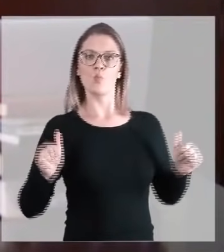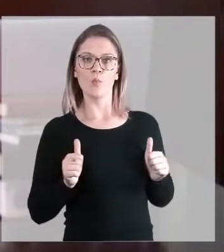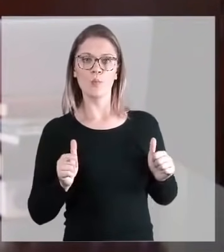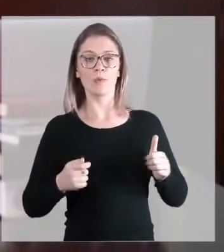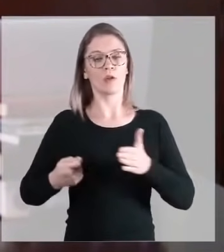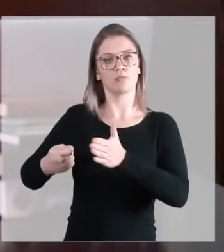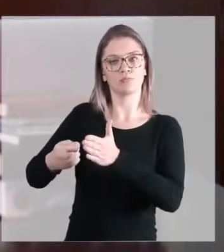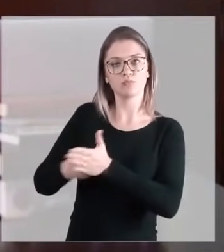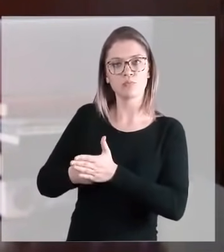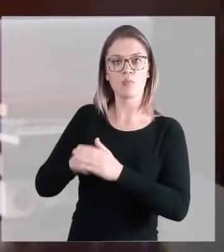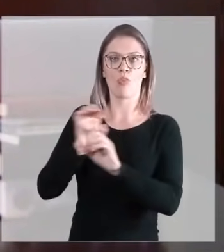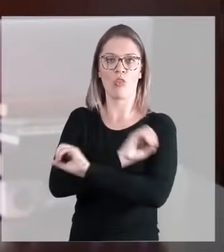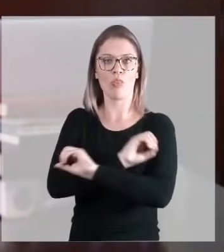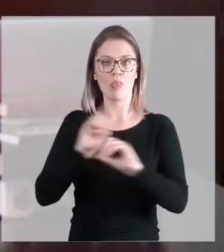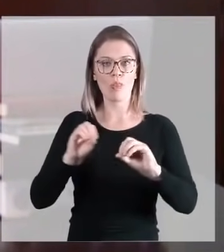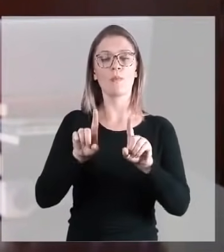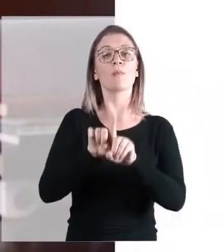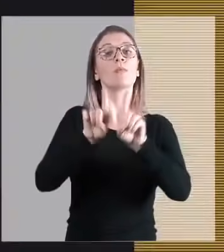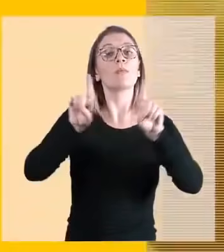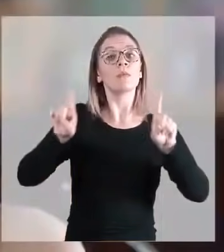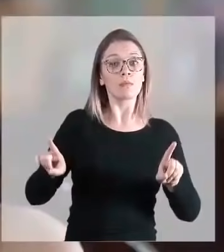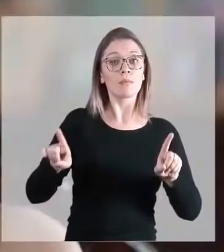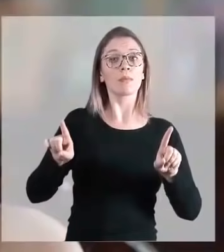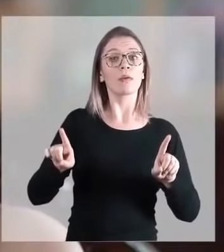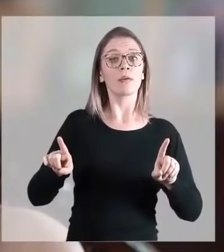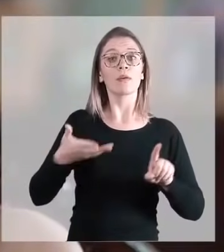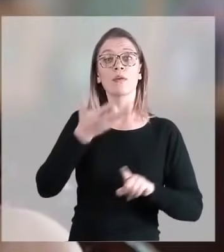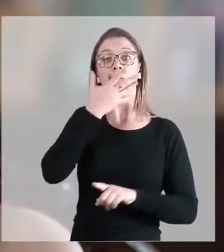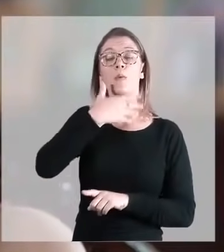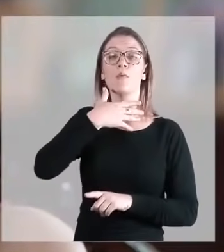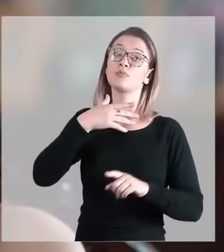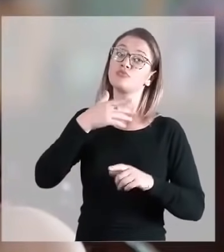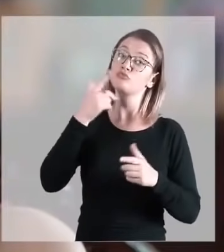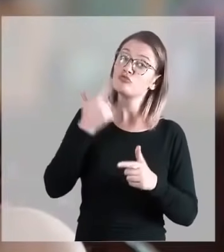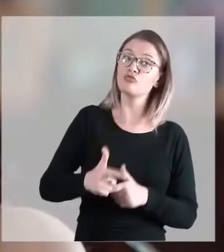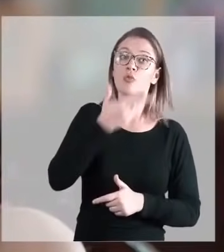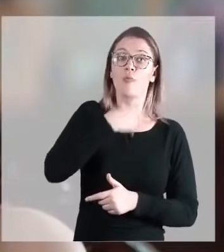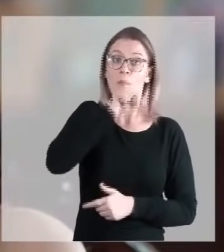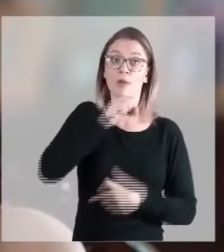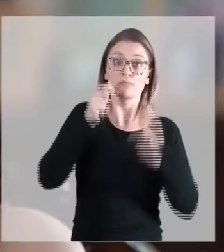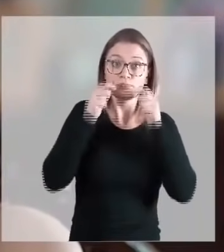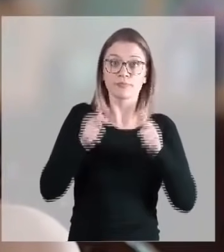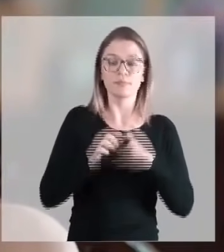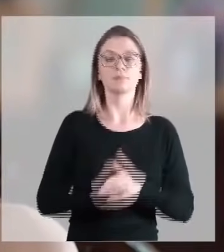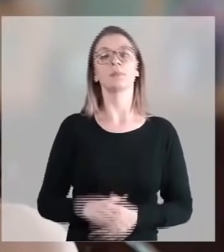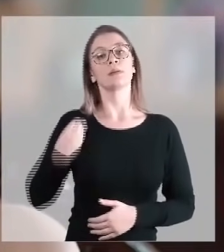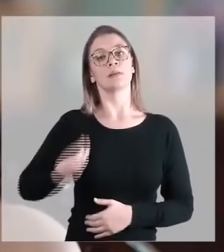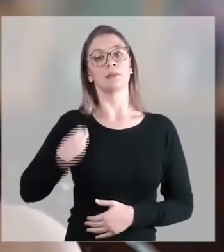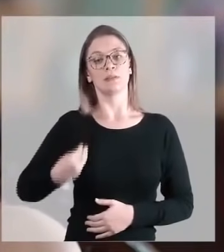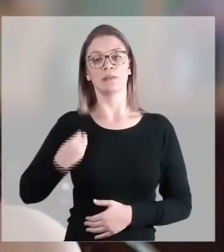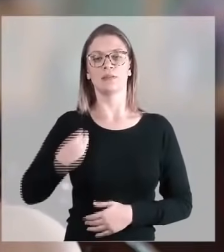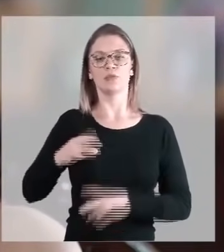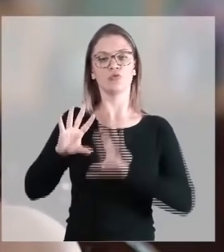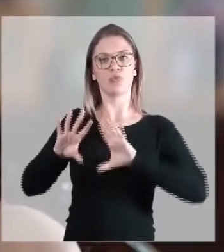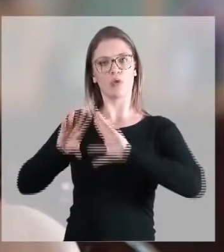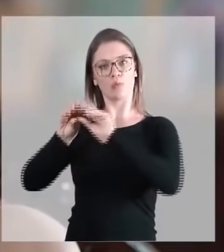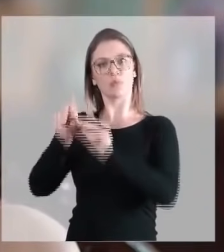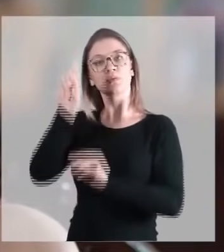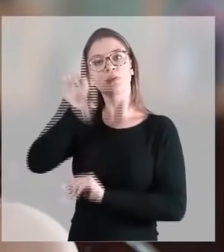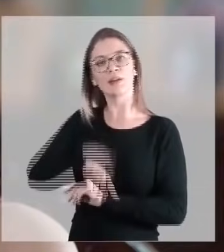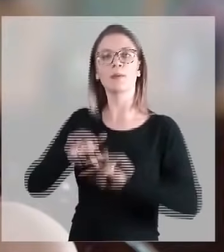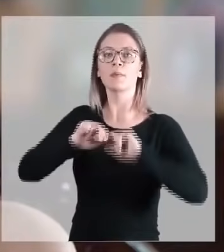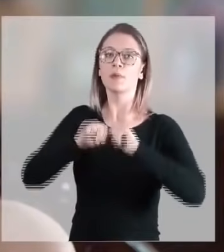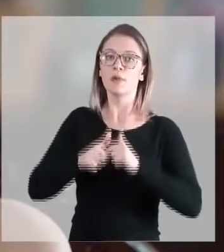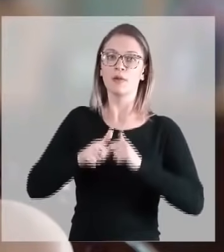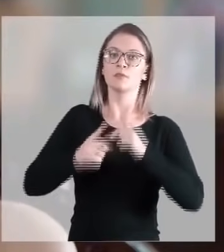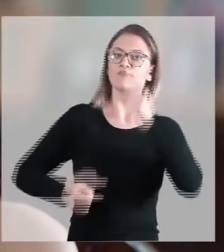Mas enfim, mais uma vez deixa esse alerta para os pais. Existe uma grande parte desses abusos que é motivado por questões político-partidárias